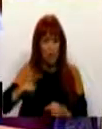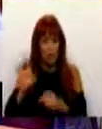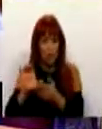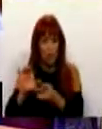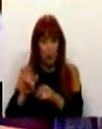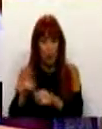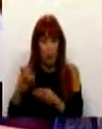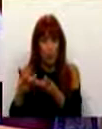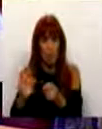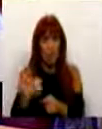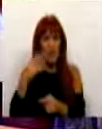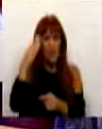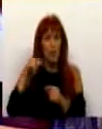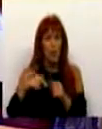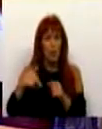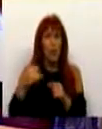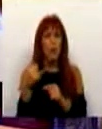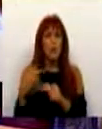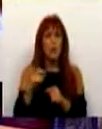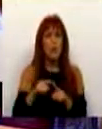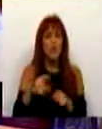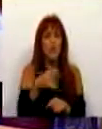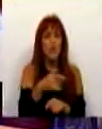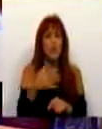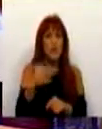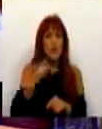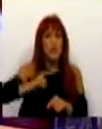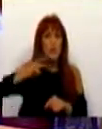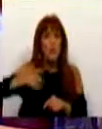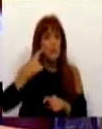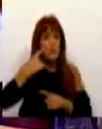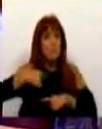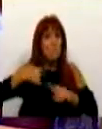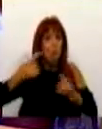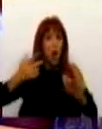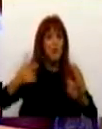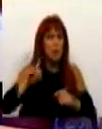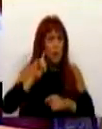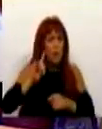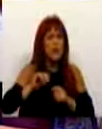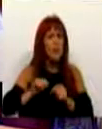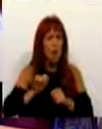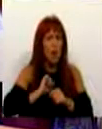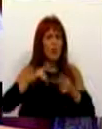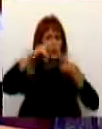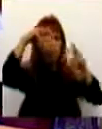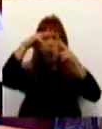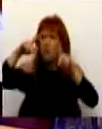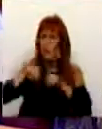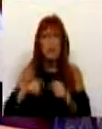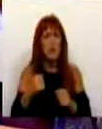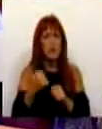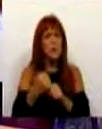orçamental e o que se prevê para 2018 de 997 milhões, demonstra a qualidade dos nossos municípios, a sua